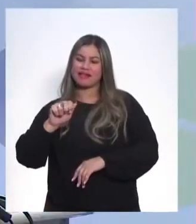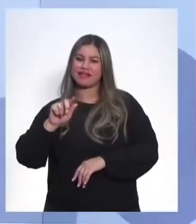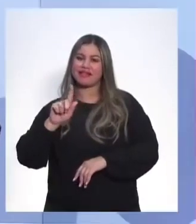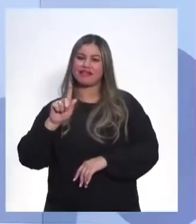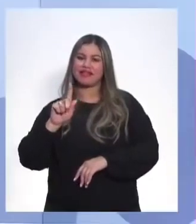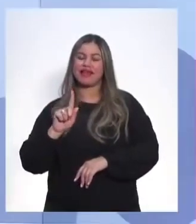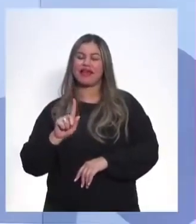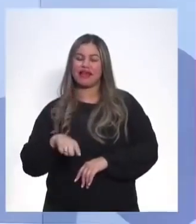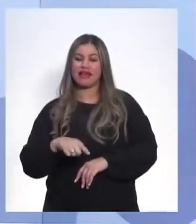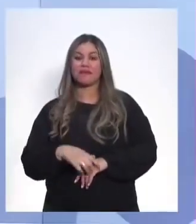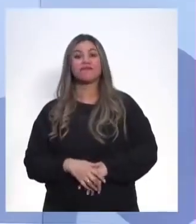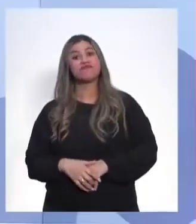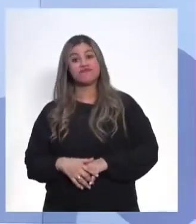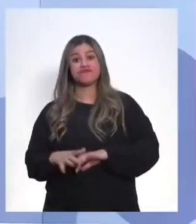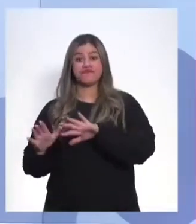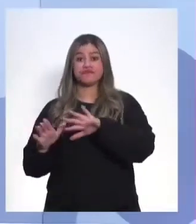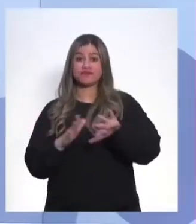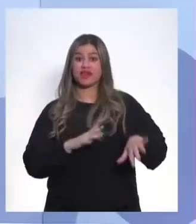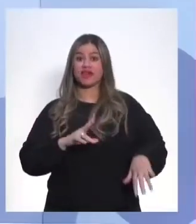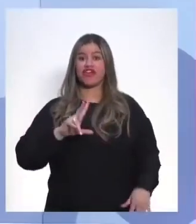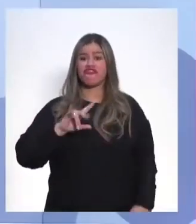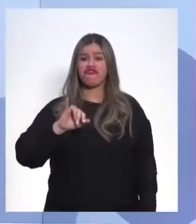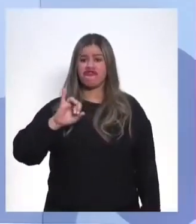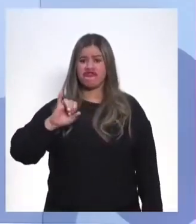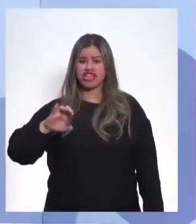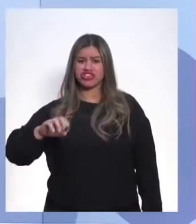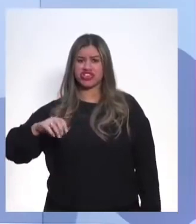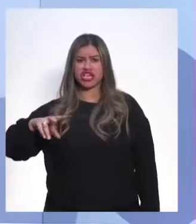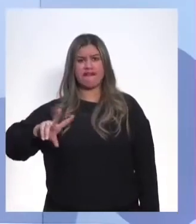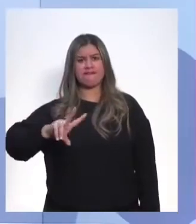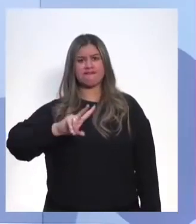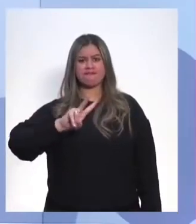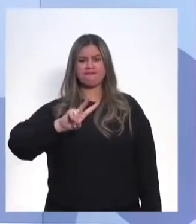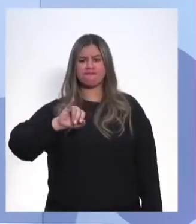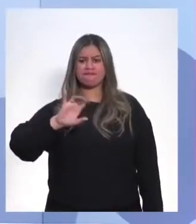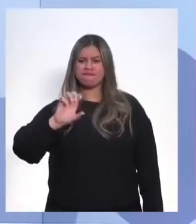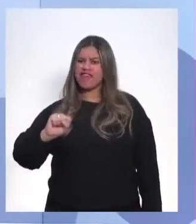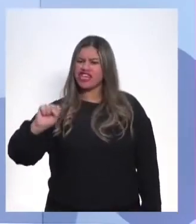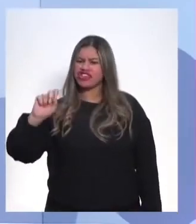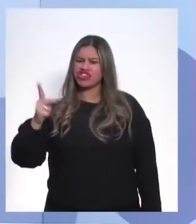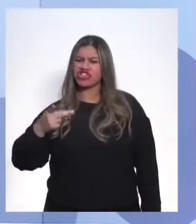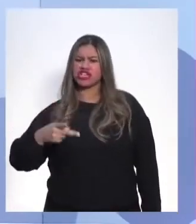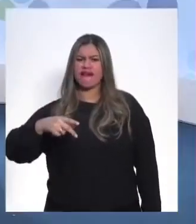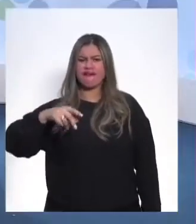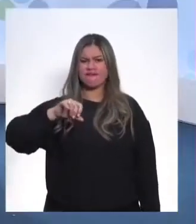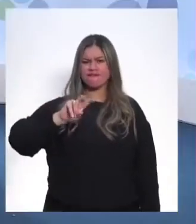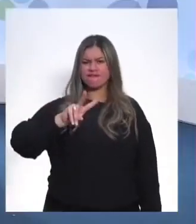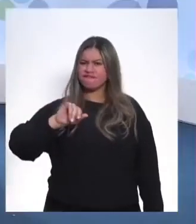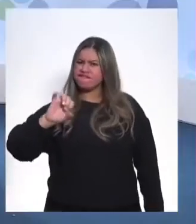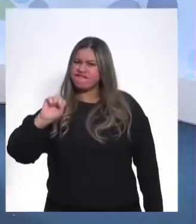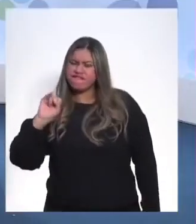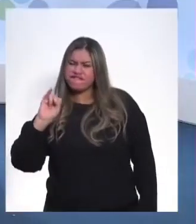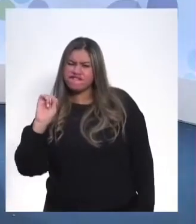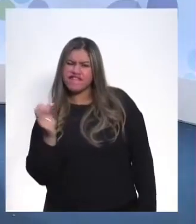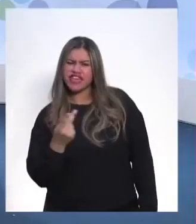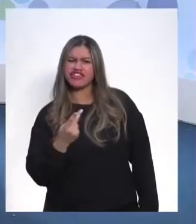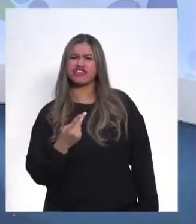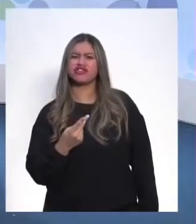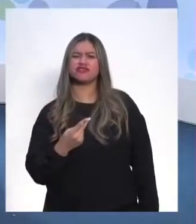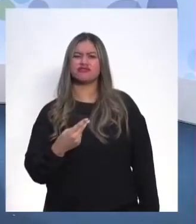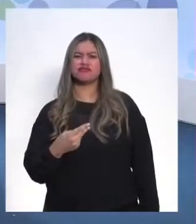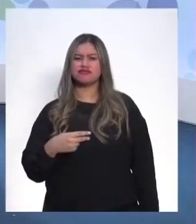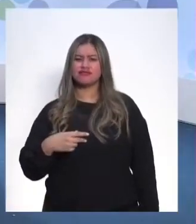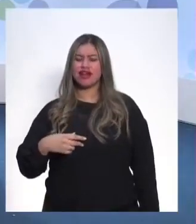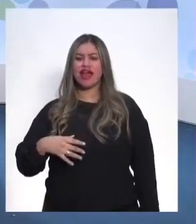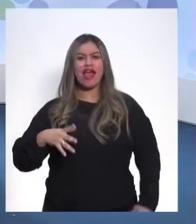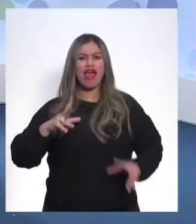axé. Axé. Vixe Maria. Isso também é muito do Nordeste. Vixe Maria. Quem Vixe, colocou foi mãe. a Pro Margarete.